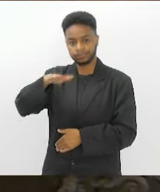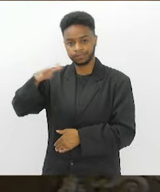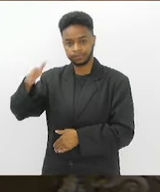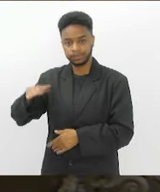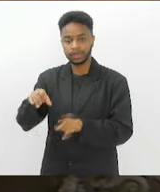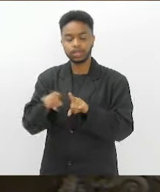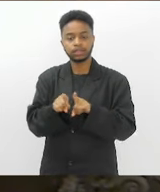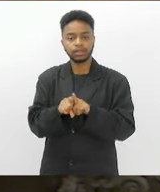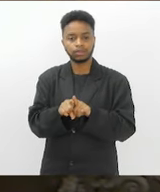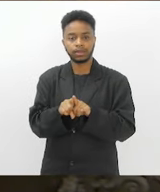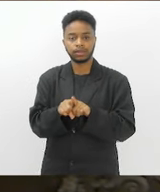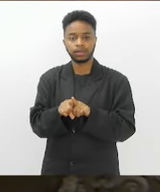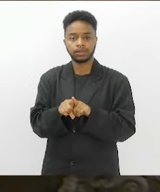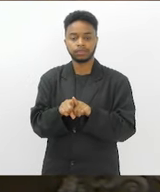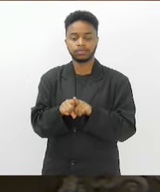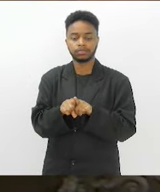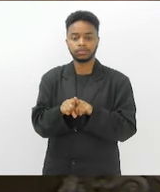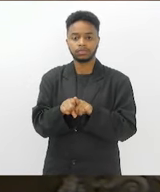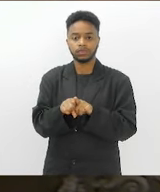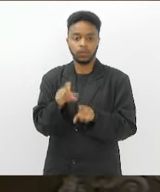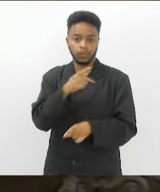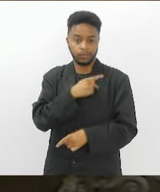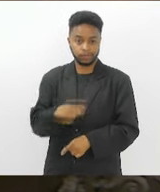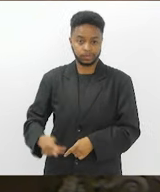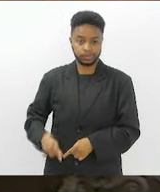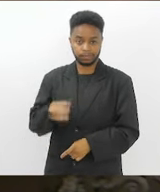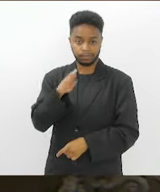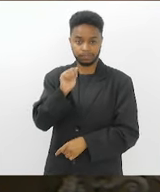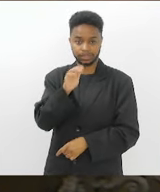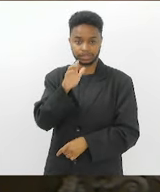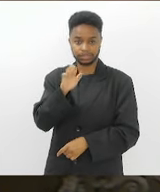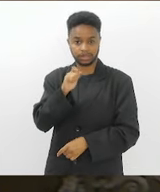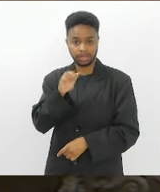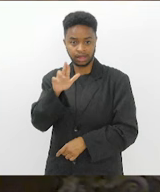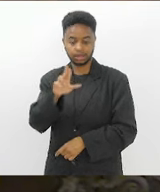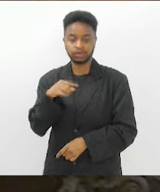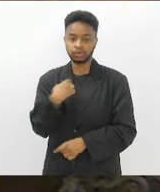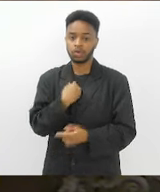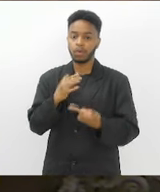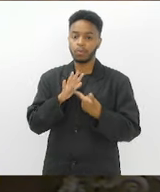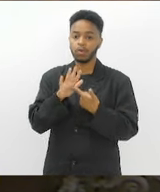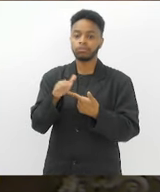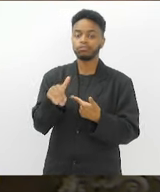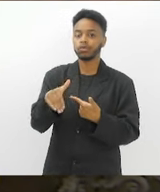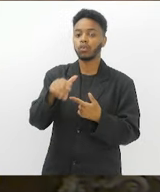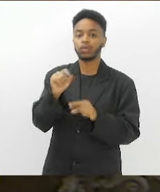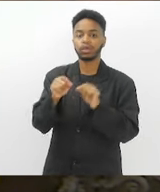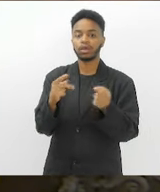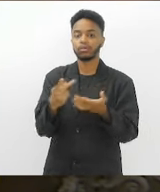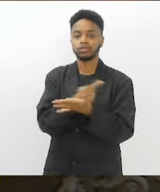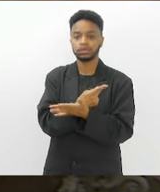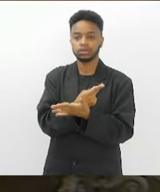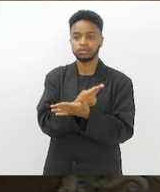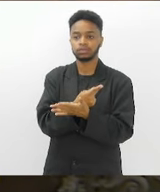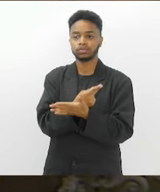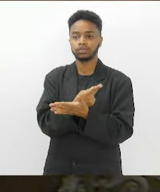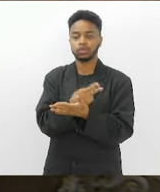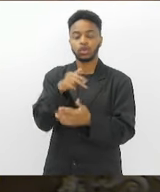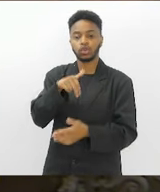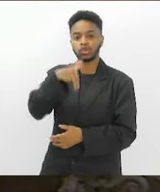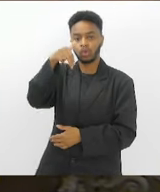para a alegria do nosso presidente Rodrigo Bacelar, o que vai ocorrer agora com o jornal Correio Norte Fluminense, no